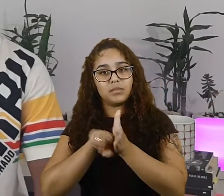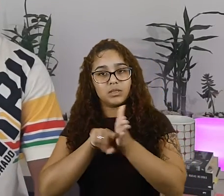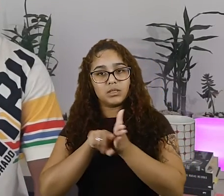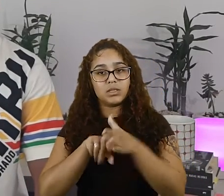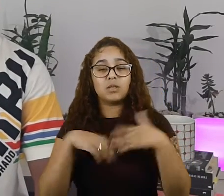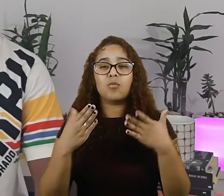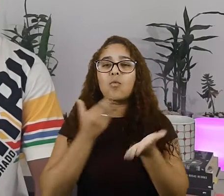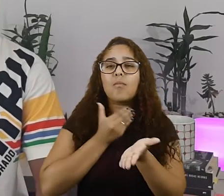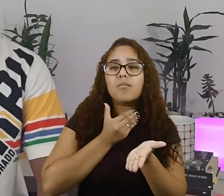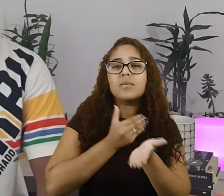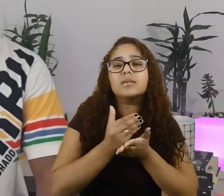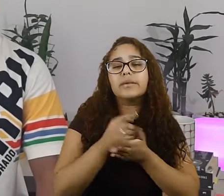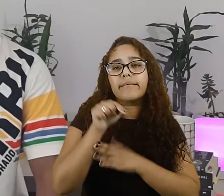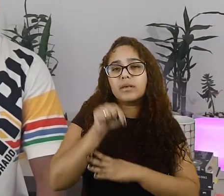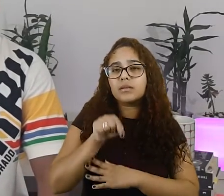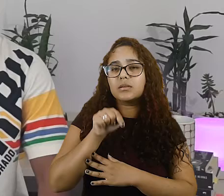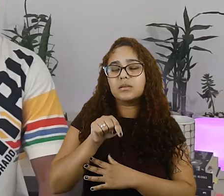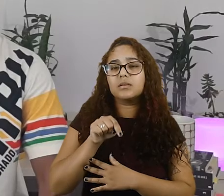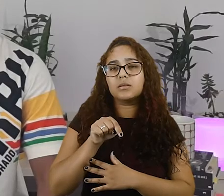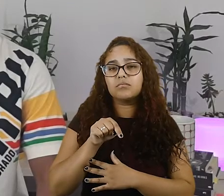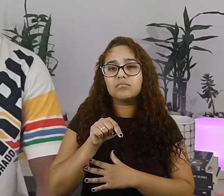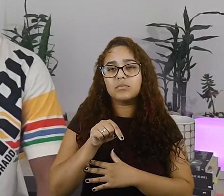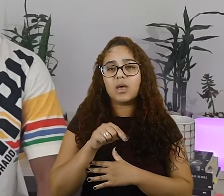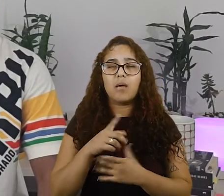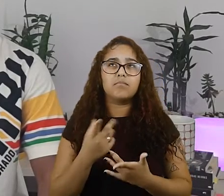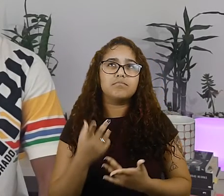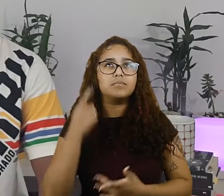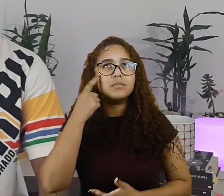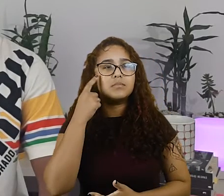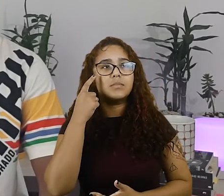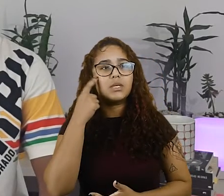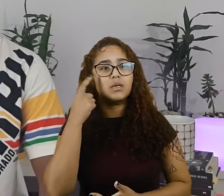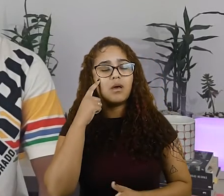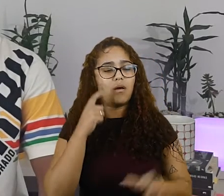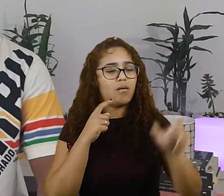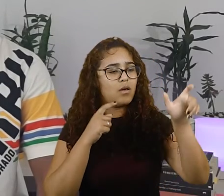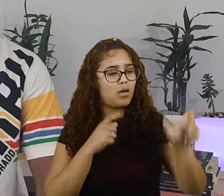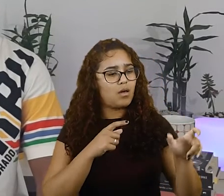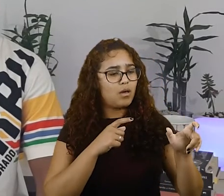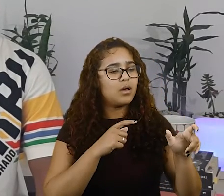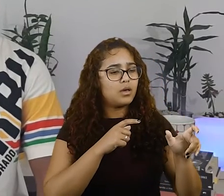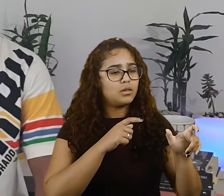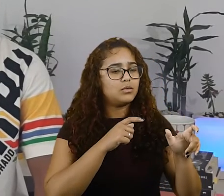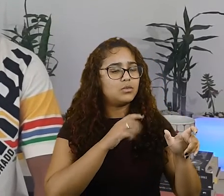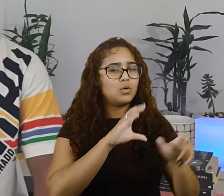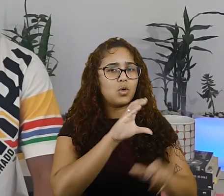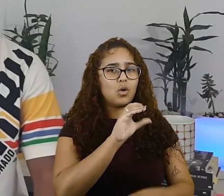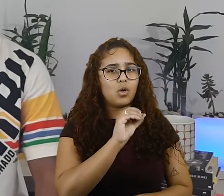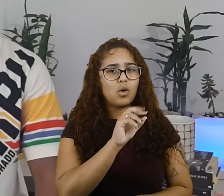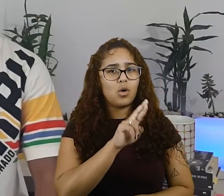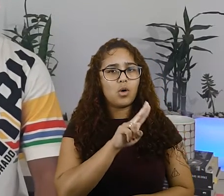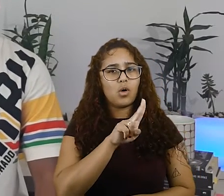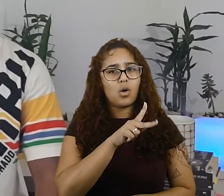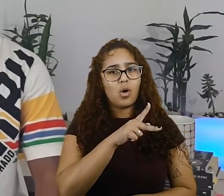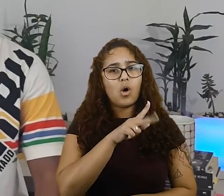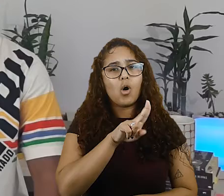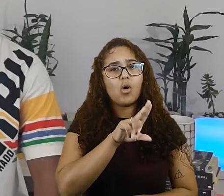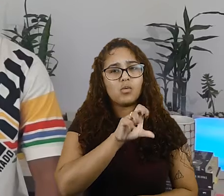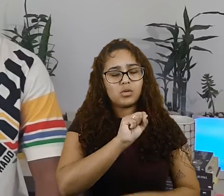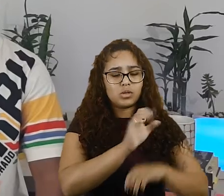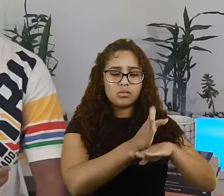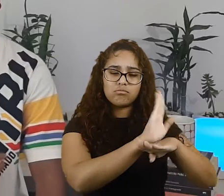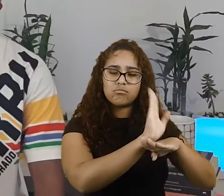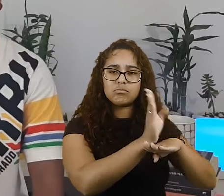minha pesquisa. E a partir daí eu resolvi, em vez de fazer a pesquisa sobre o corpus, né, que